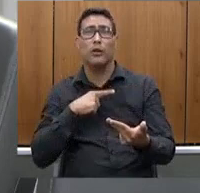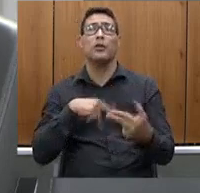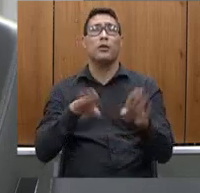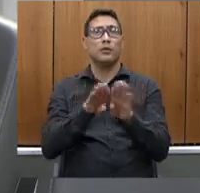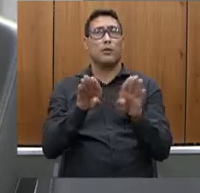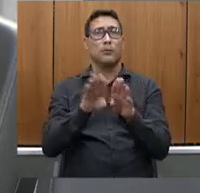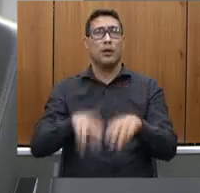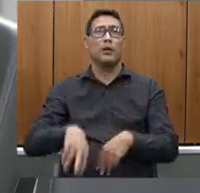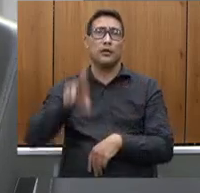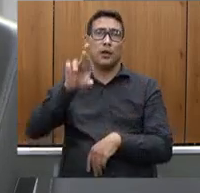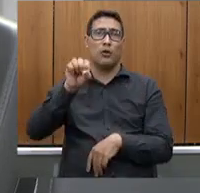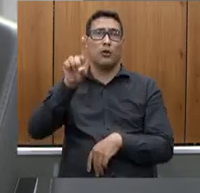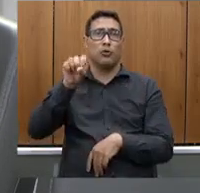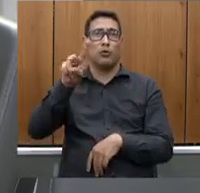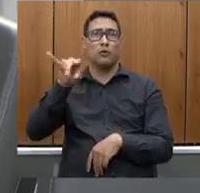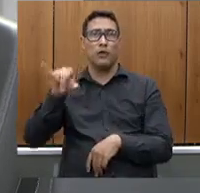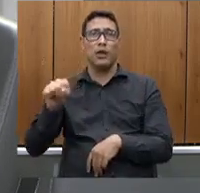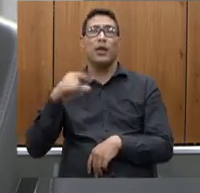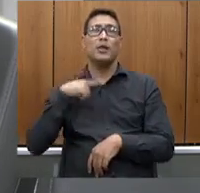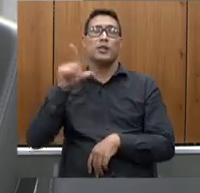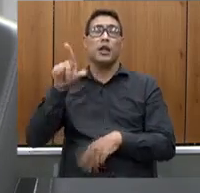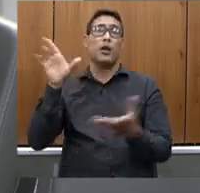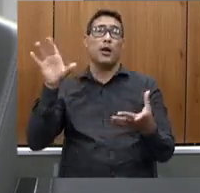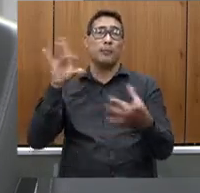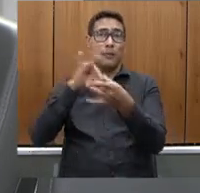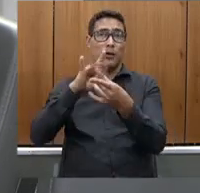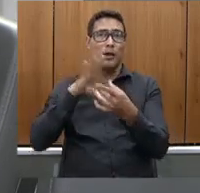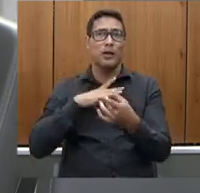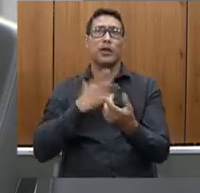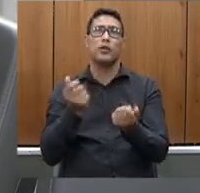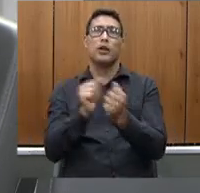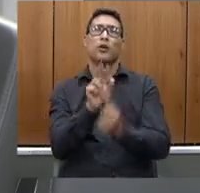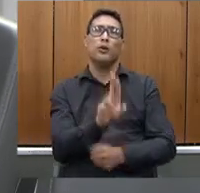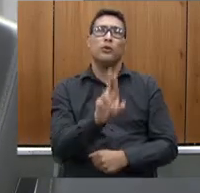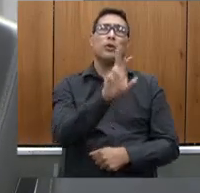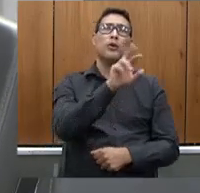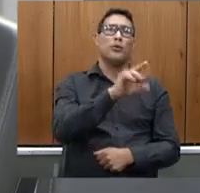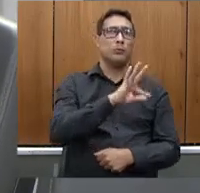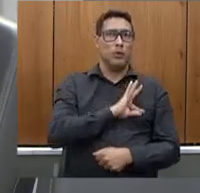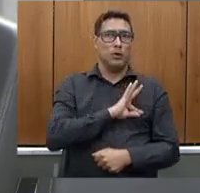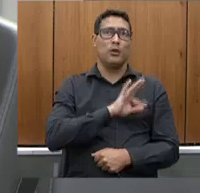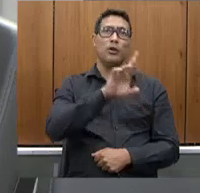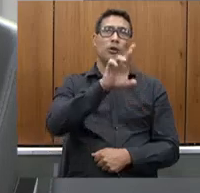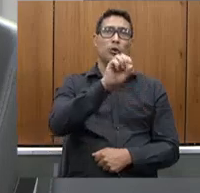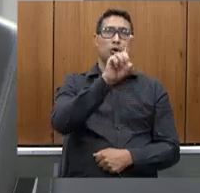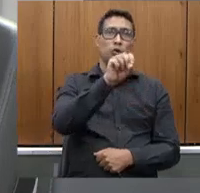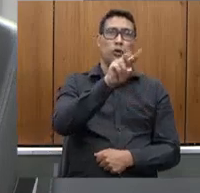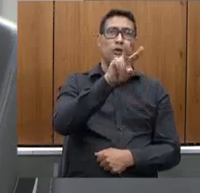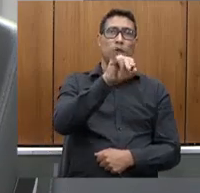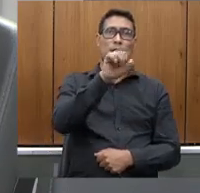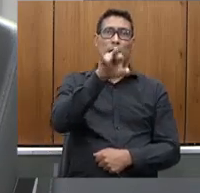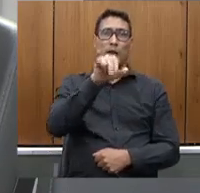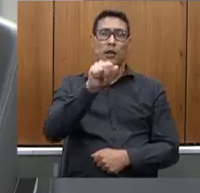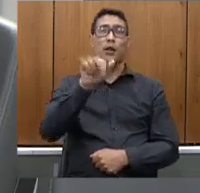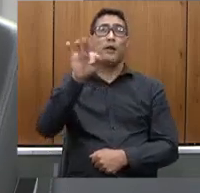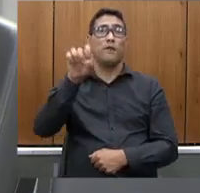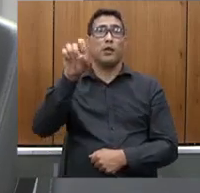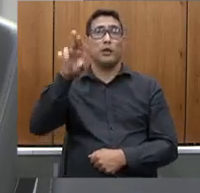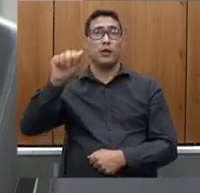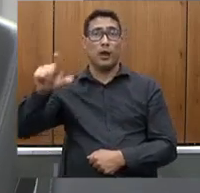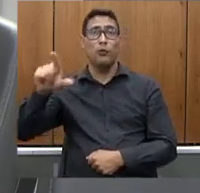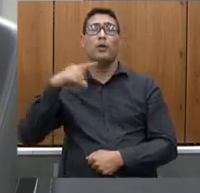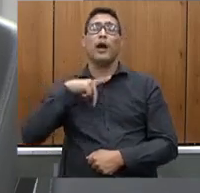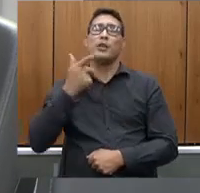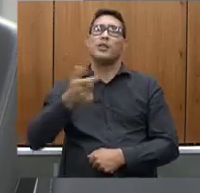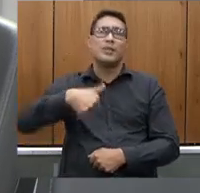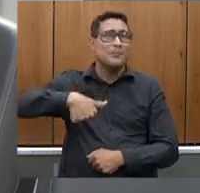a questão da rodovia nós temos uma parceria que nós temos ampliada com a polícia rodoviária federal mas é iniciativa direto com elas né pelo volume nós temos